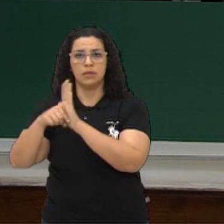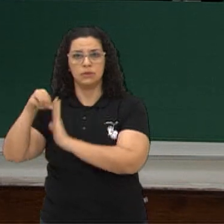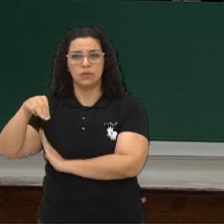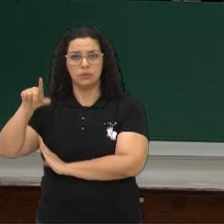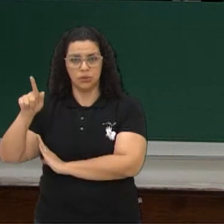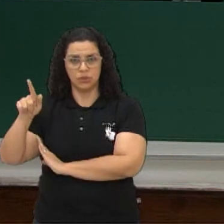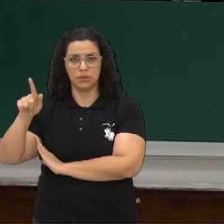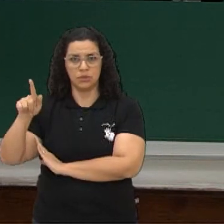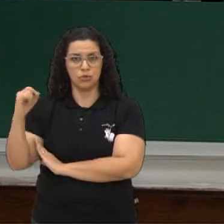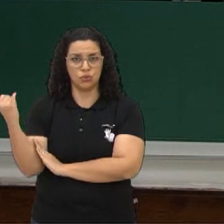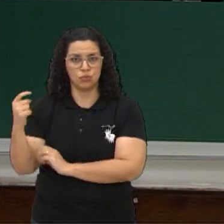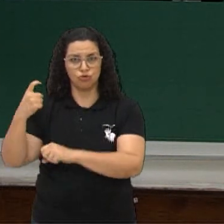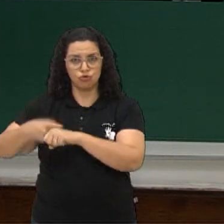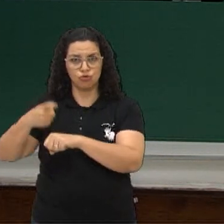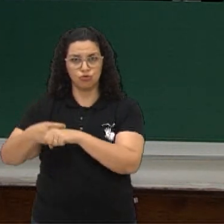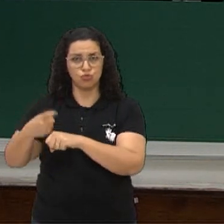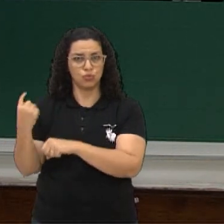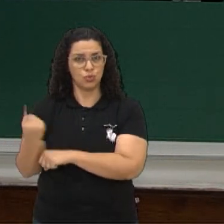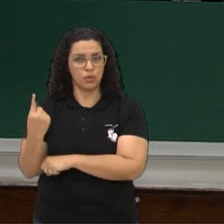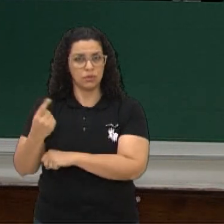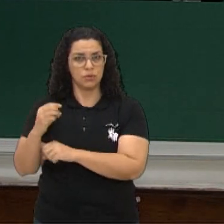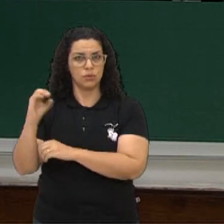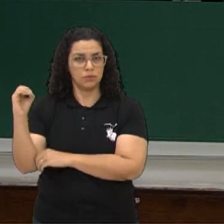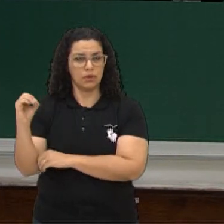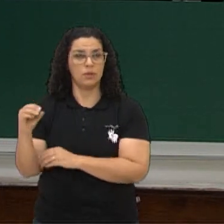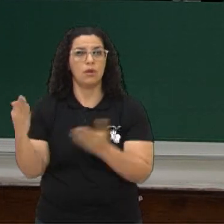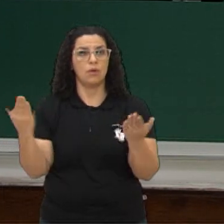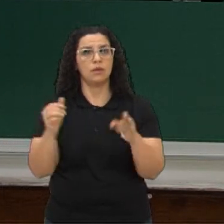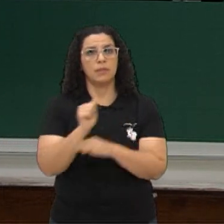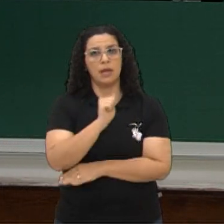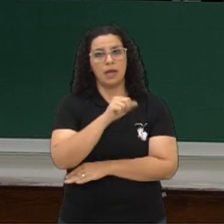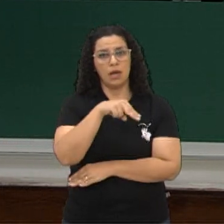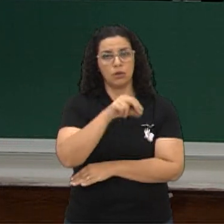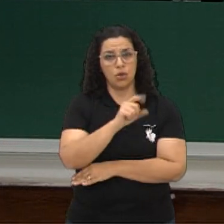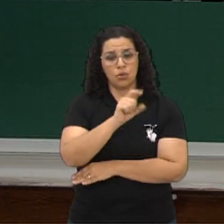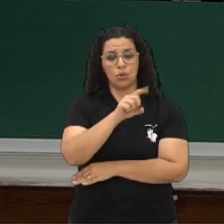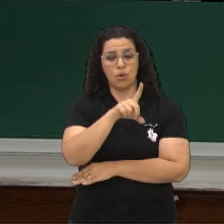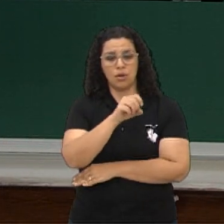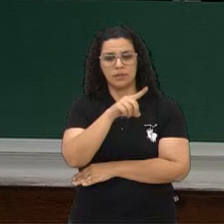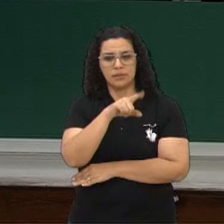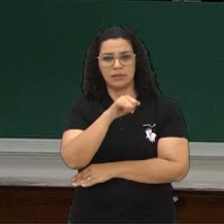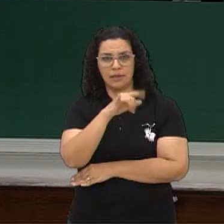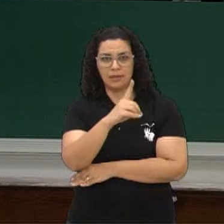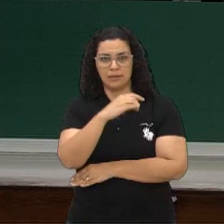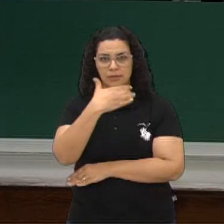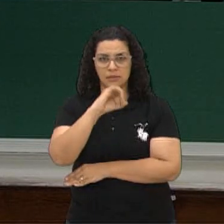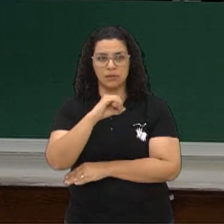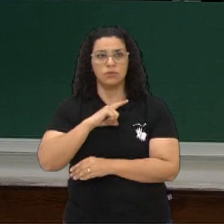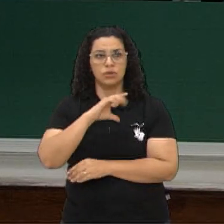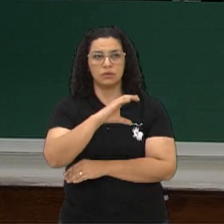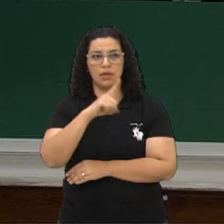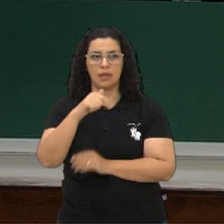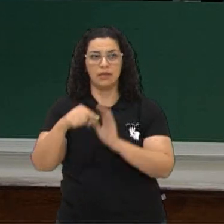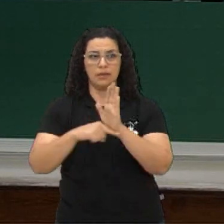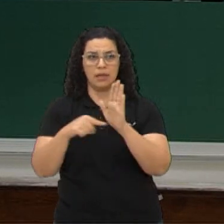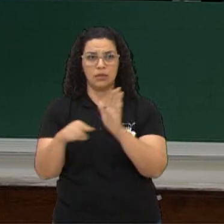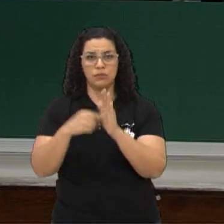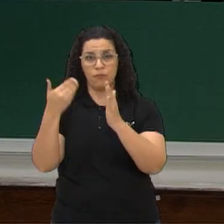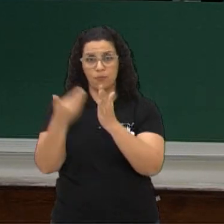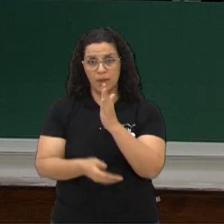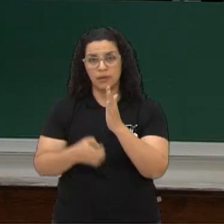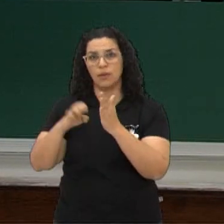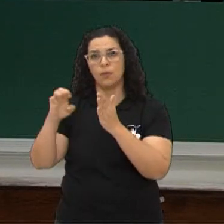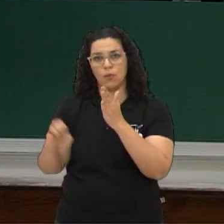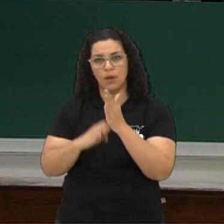o Mg metal sólido lá, de carga zero. E no anodo ocorreu a oxidação. A gente tinha o cloro negativo, ele vai perder